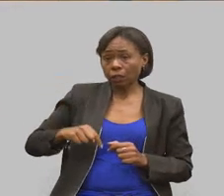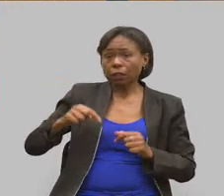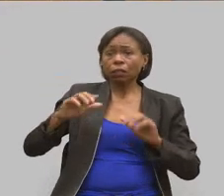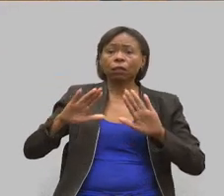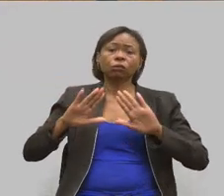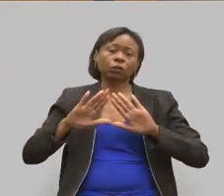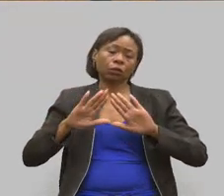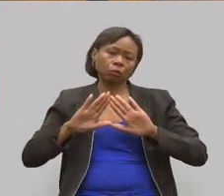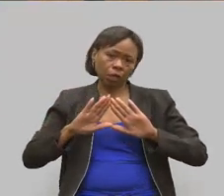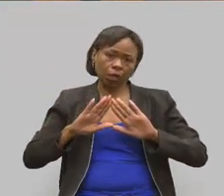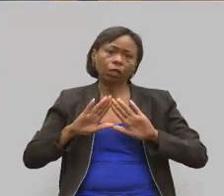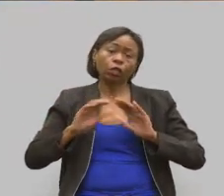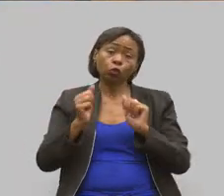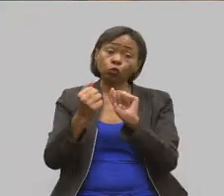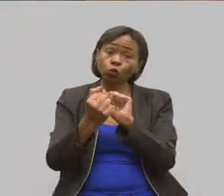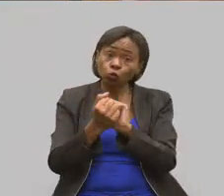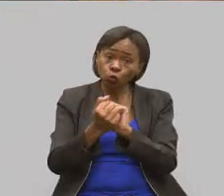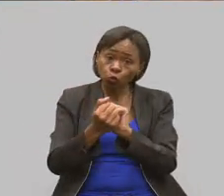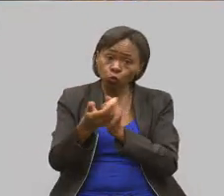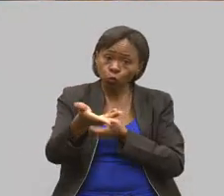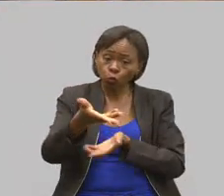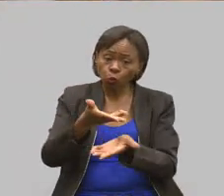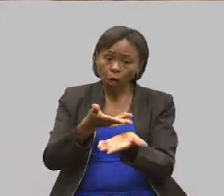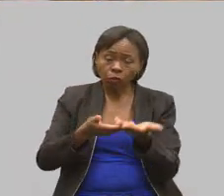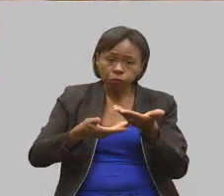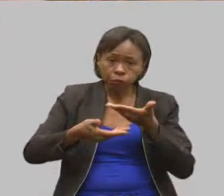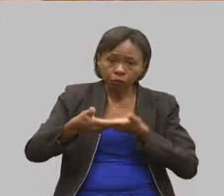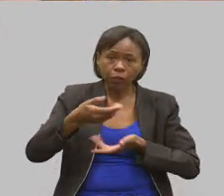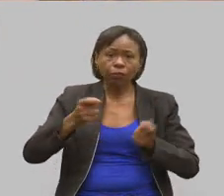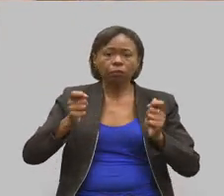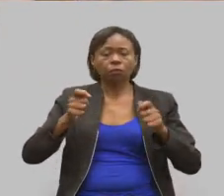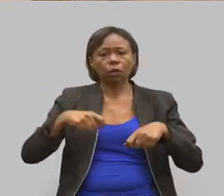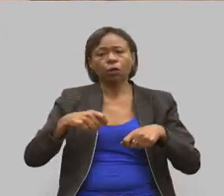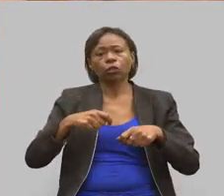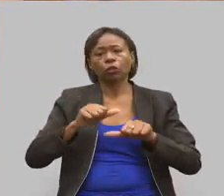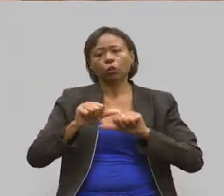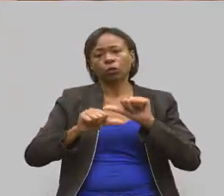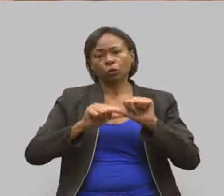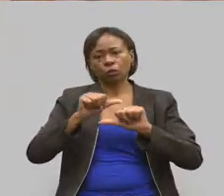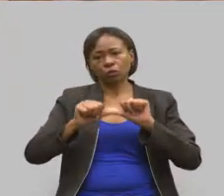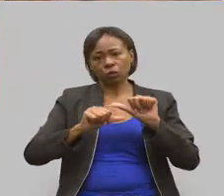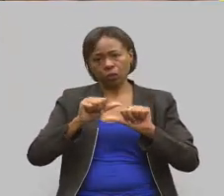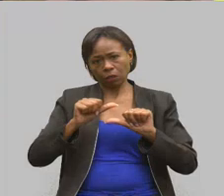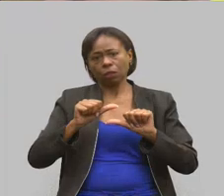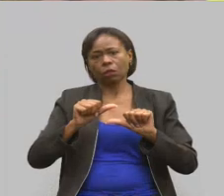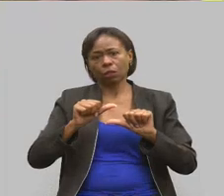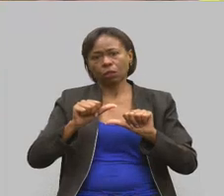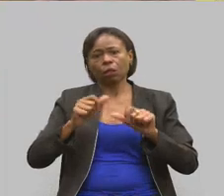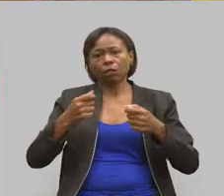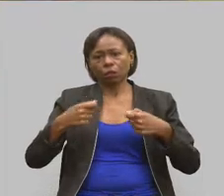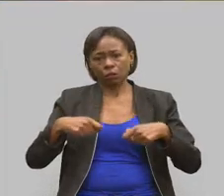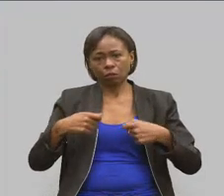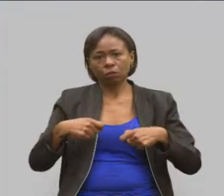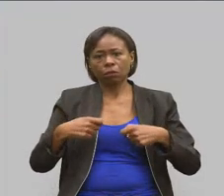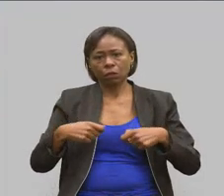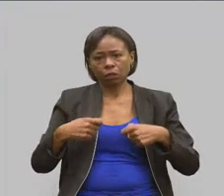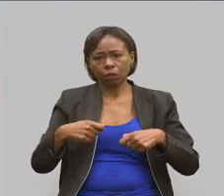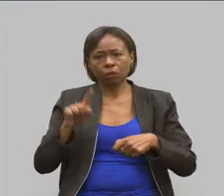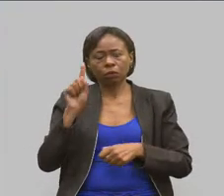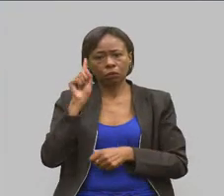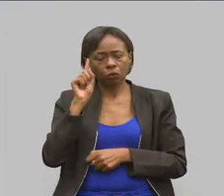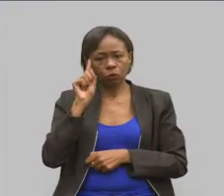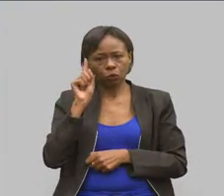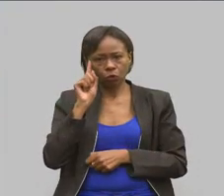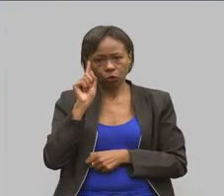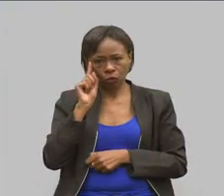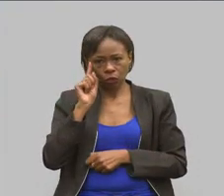com vocês a gente pode alcançar as mudanças que são necessárias e no dia a dia do